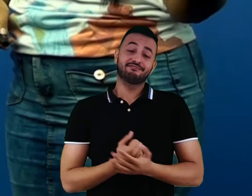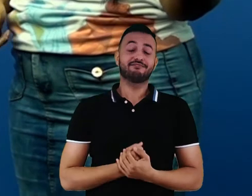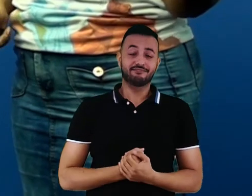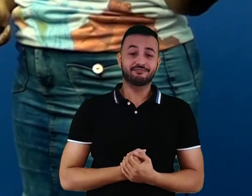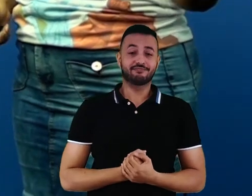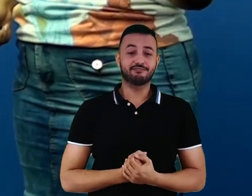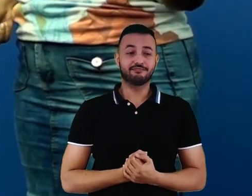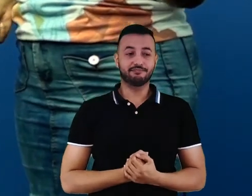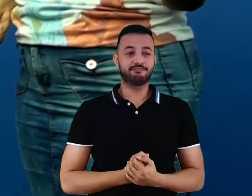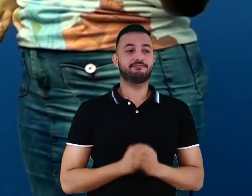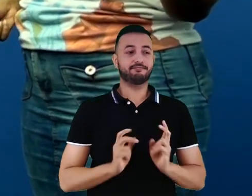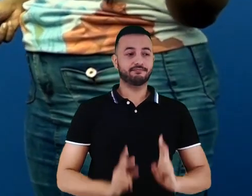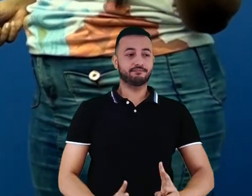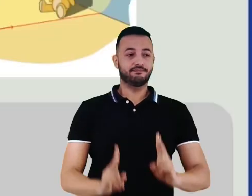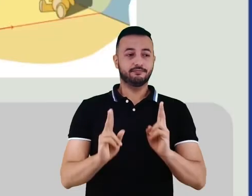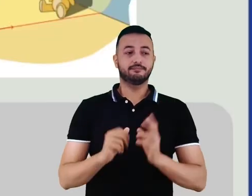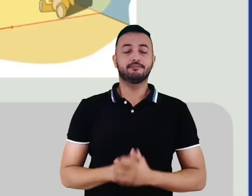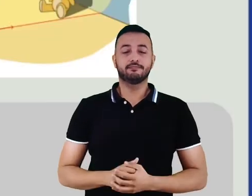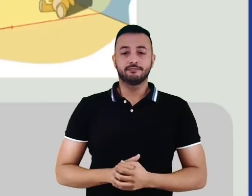árvore, não é? Então, vamos lá?